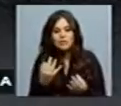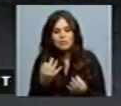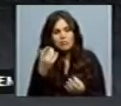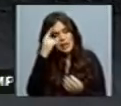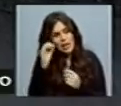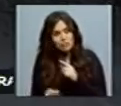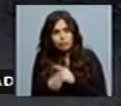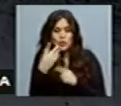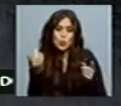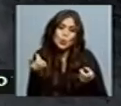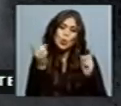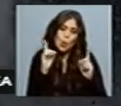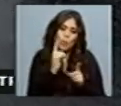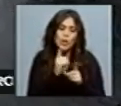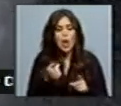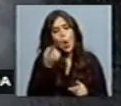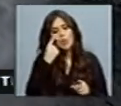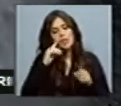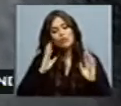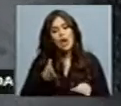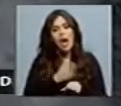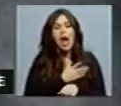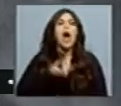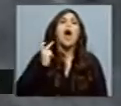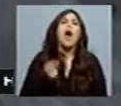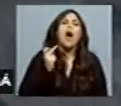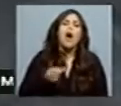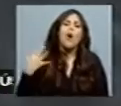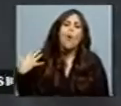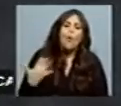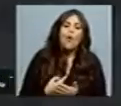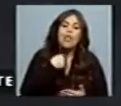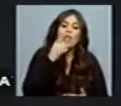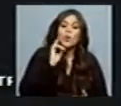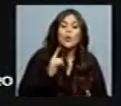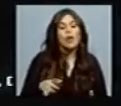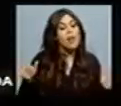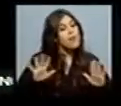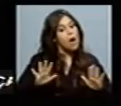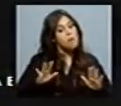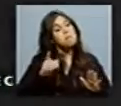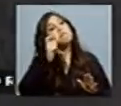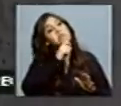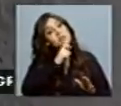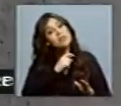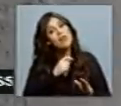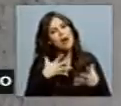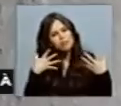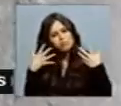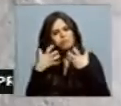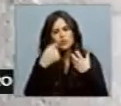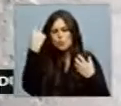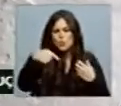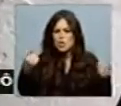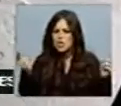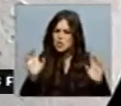nova, já a conhecemos também há muitos anos, e que diz mais ou menos o seguinte: não, se calhar, em vez de um impacto único